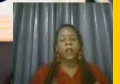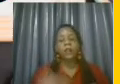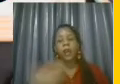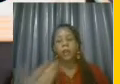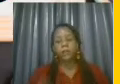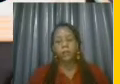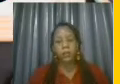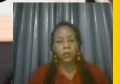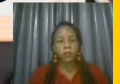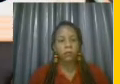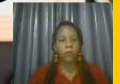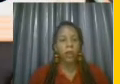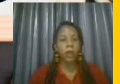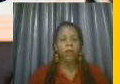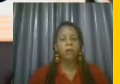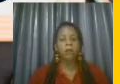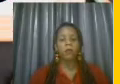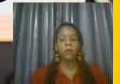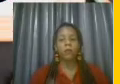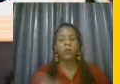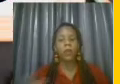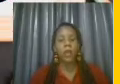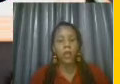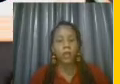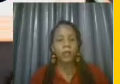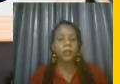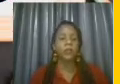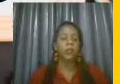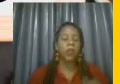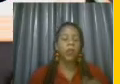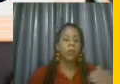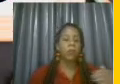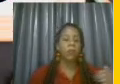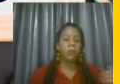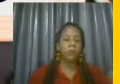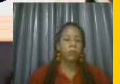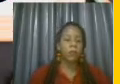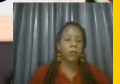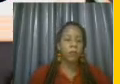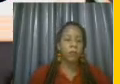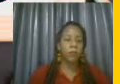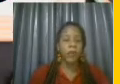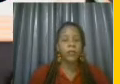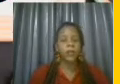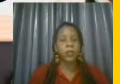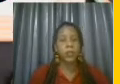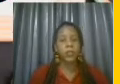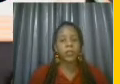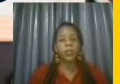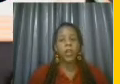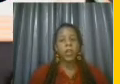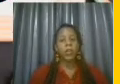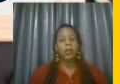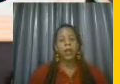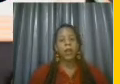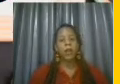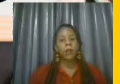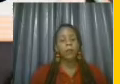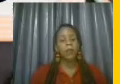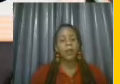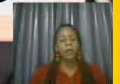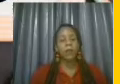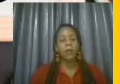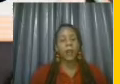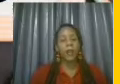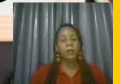eles casavam-se, né, com portugueses, com as índias. Então,